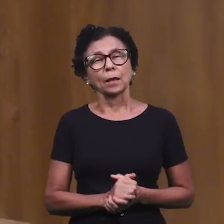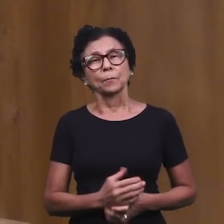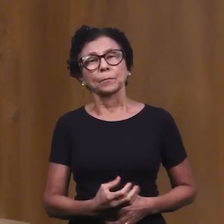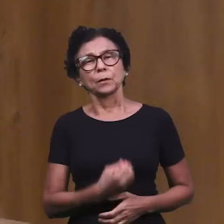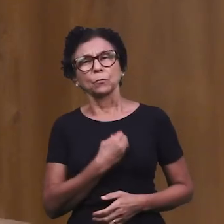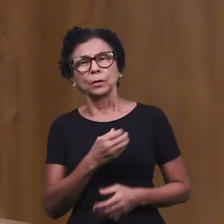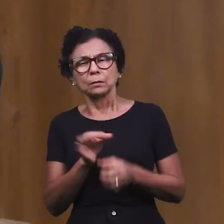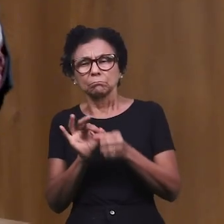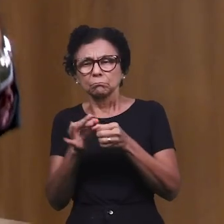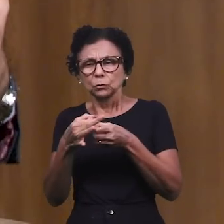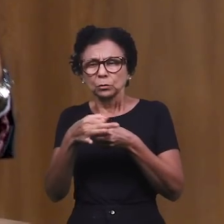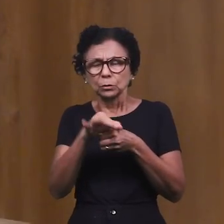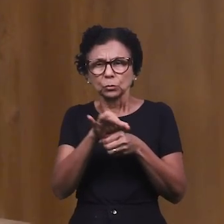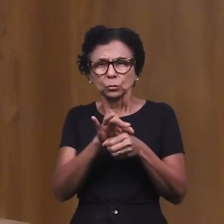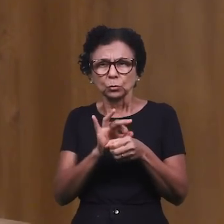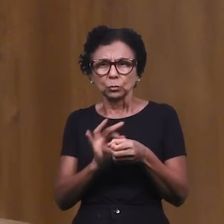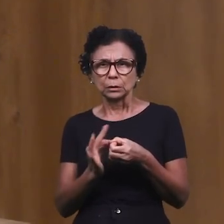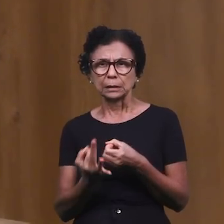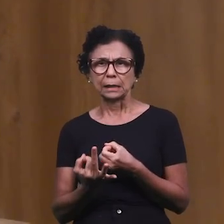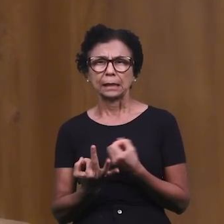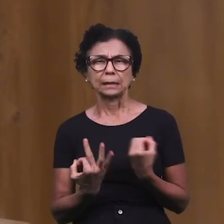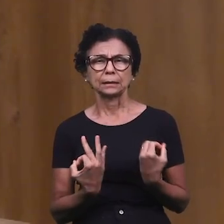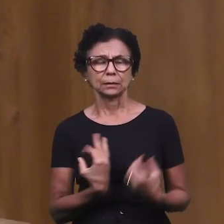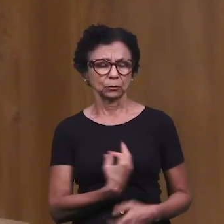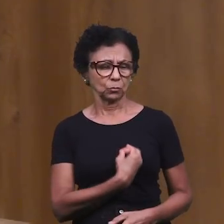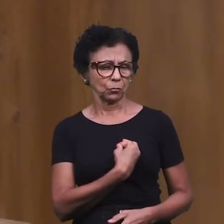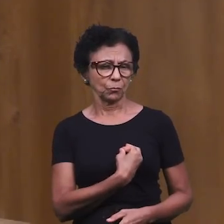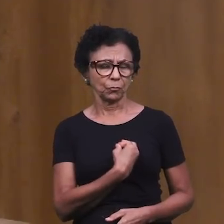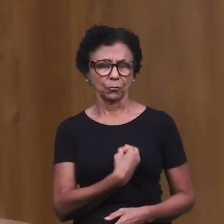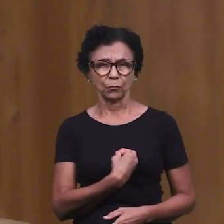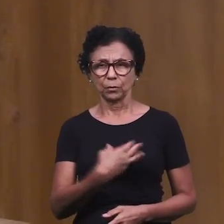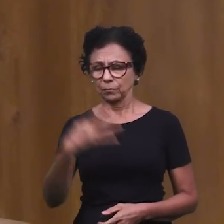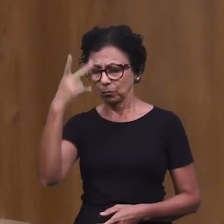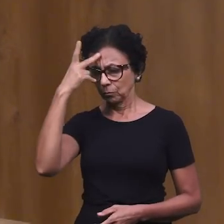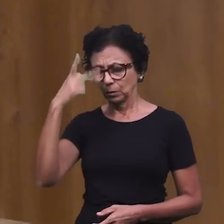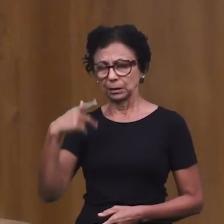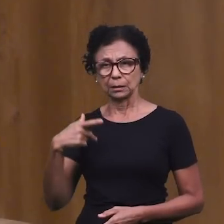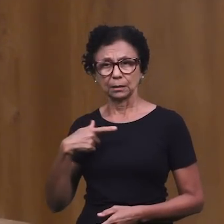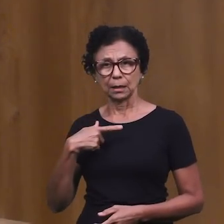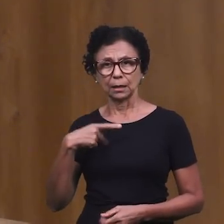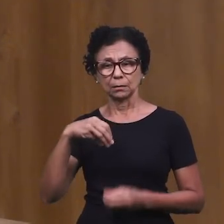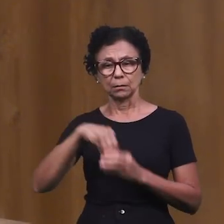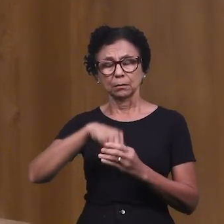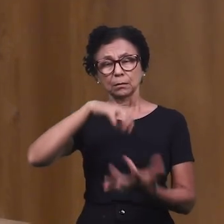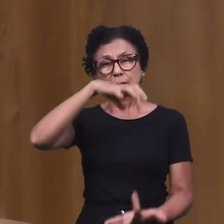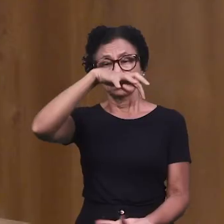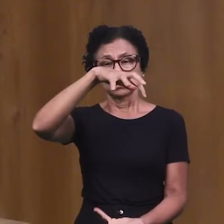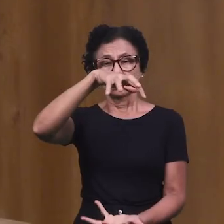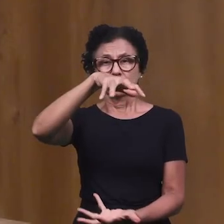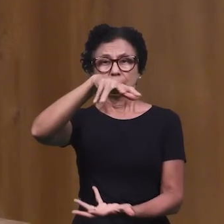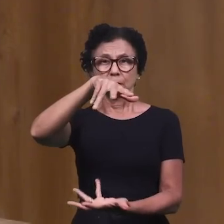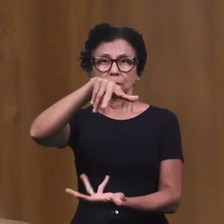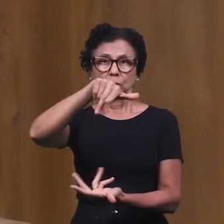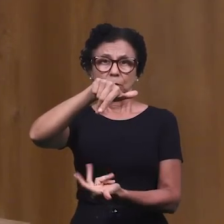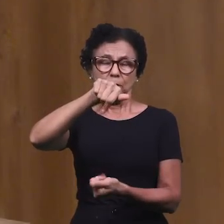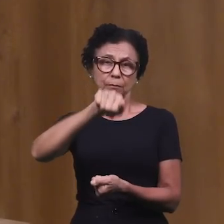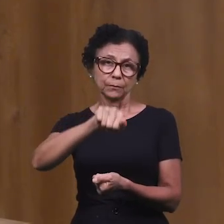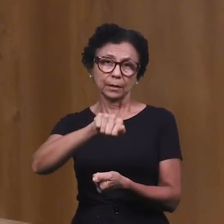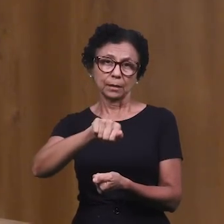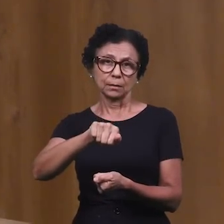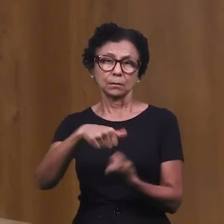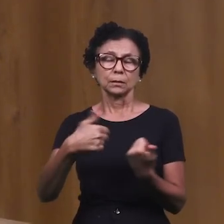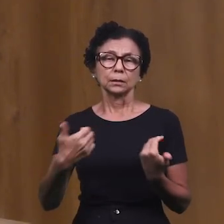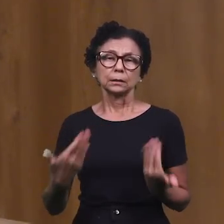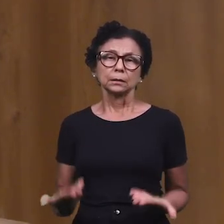numa célula, seja nos organismos vivos, seja no próprio homem, seja no universo. Então, essa é